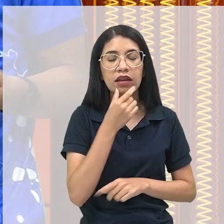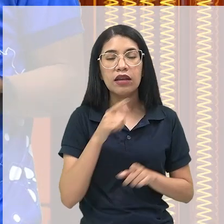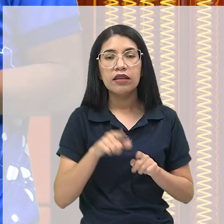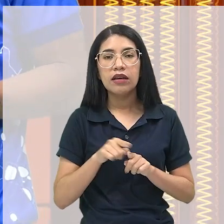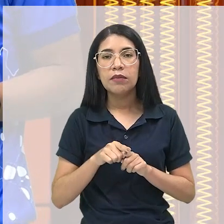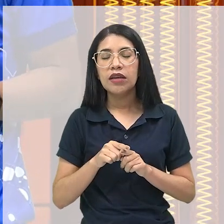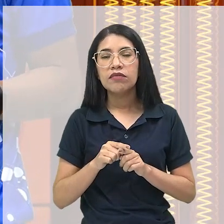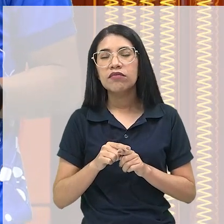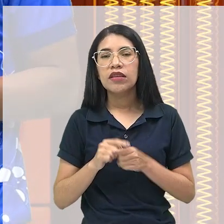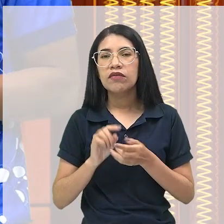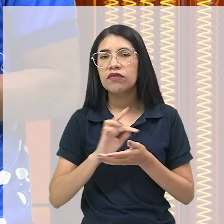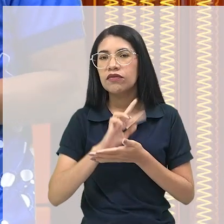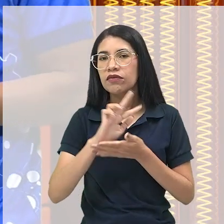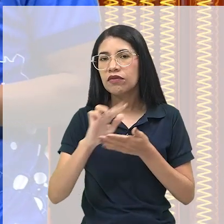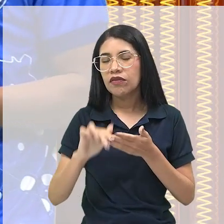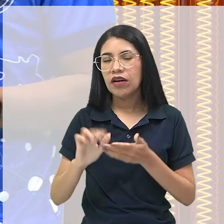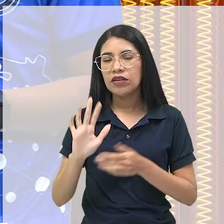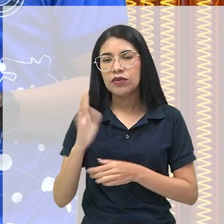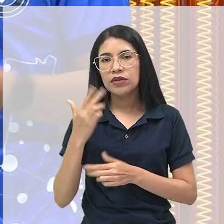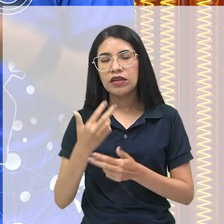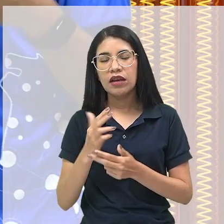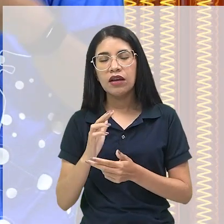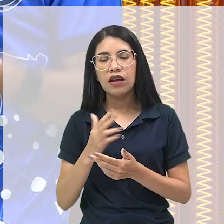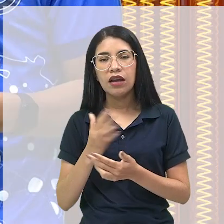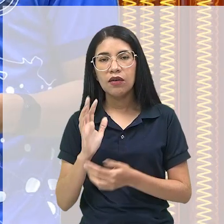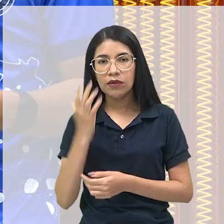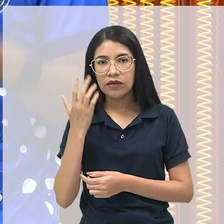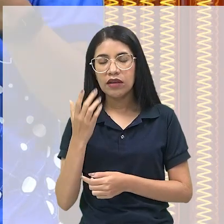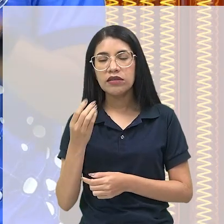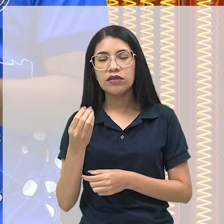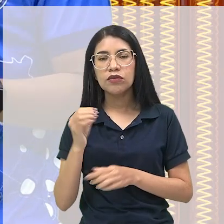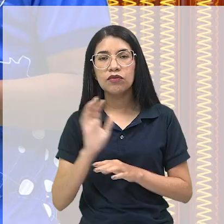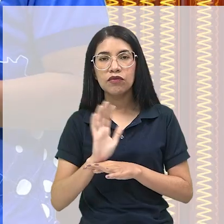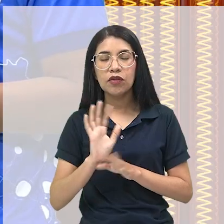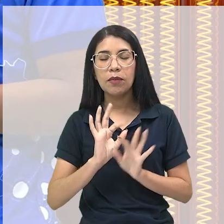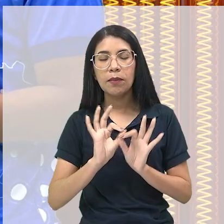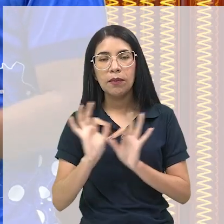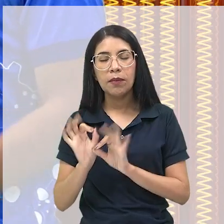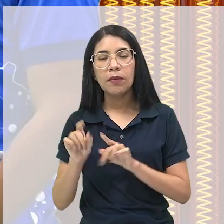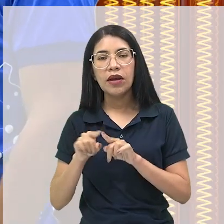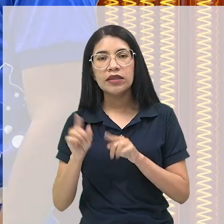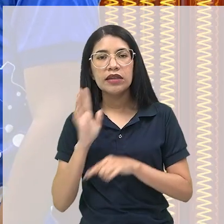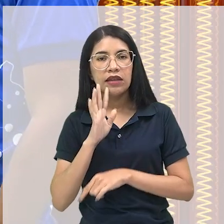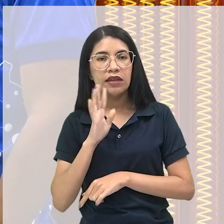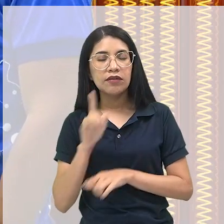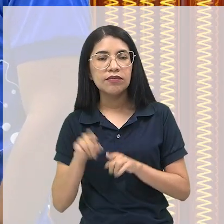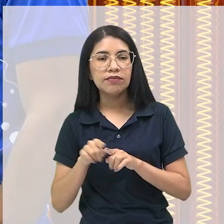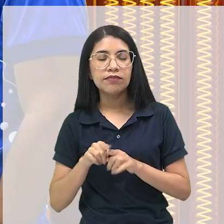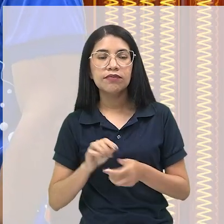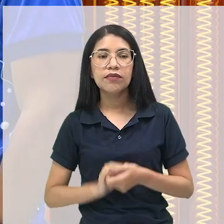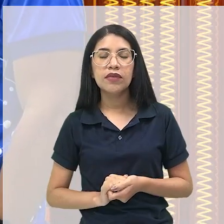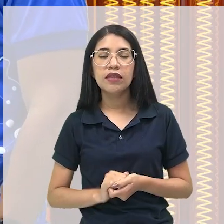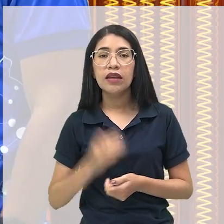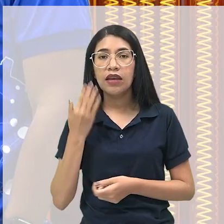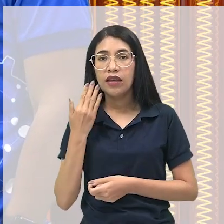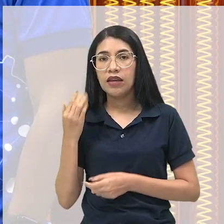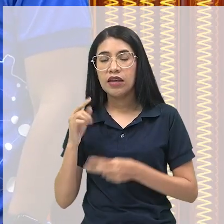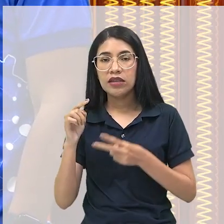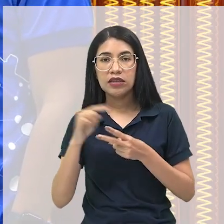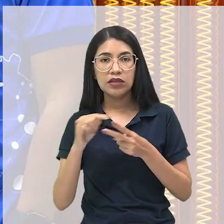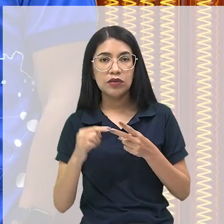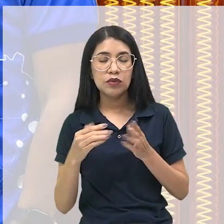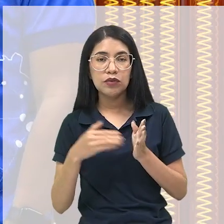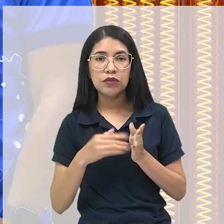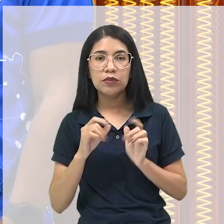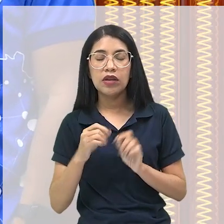coisa complicada nesse percurso dele. É um filme difícil, mas é um filme muito legal, né? E esses dois outros filmes que eu vou sugerir para